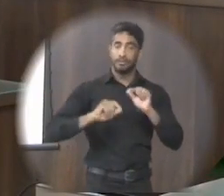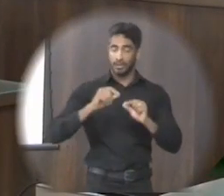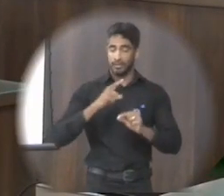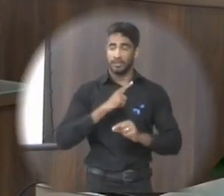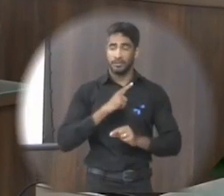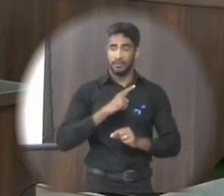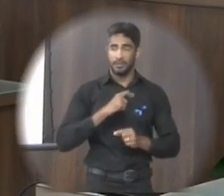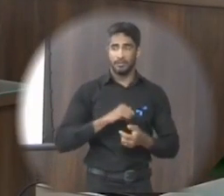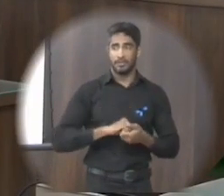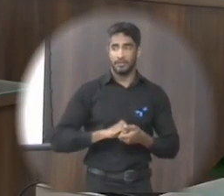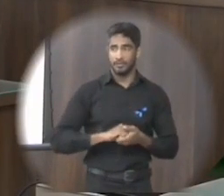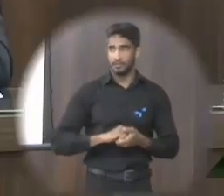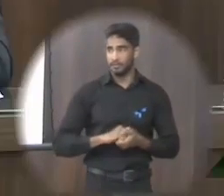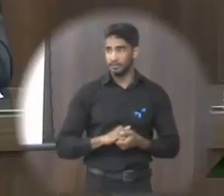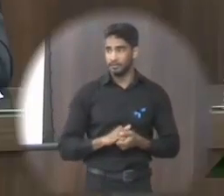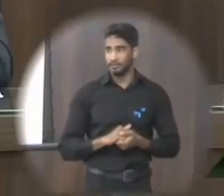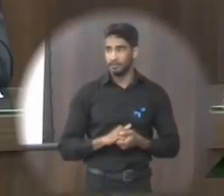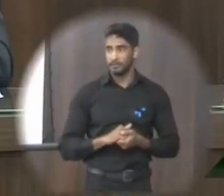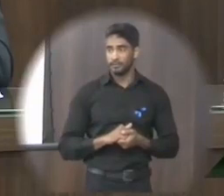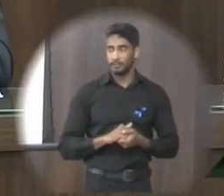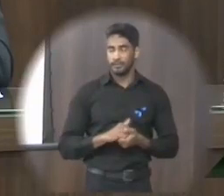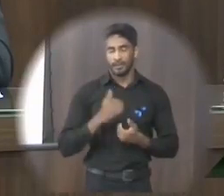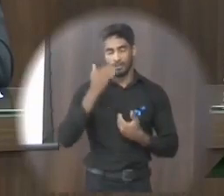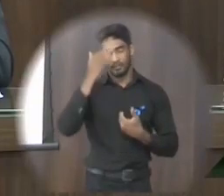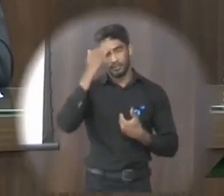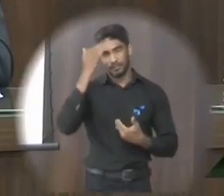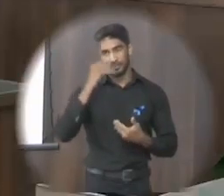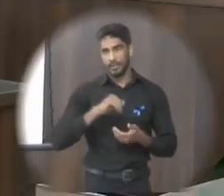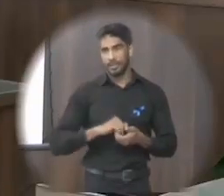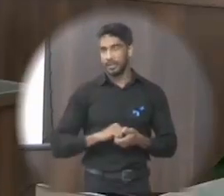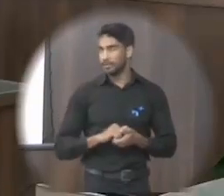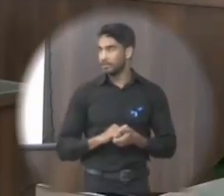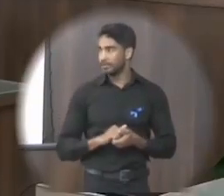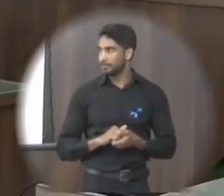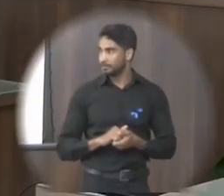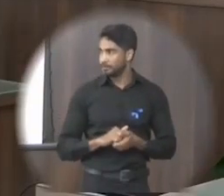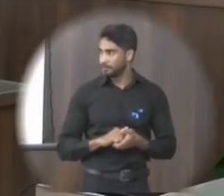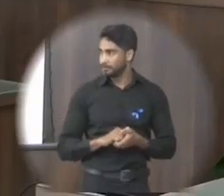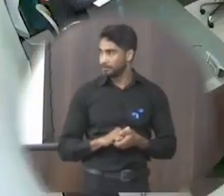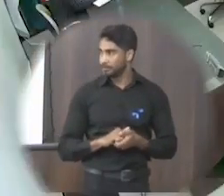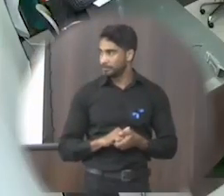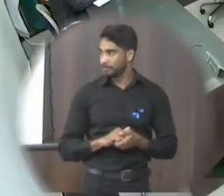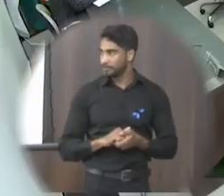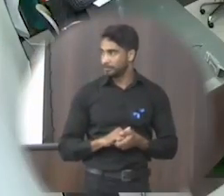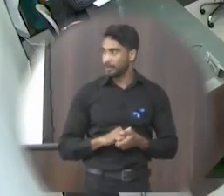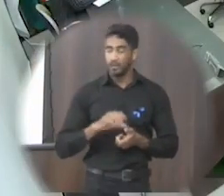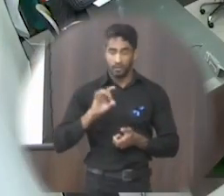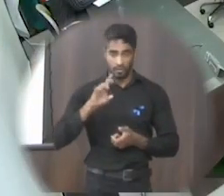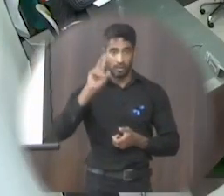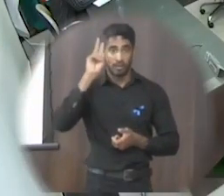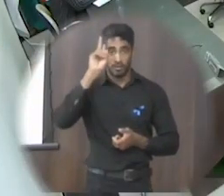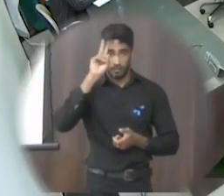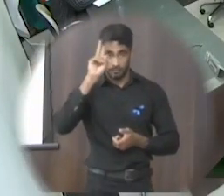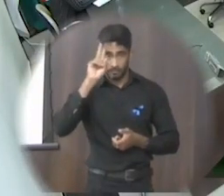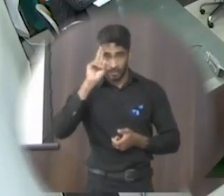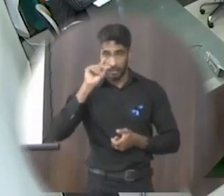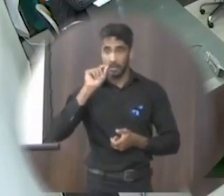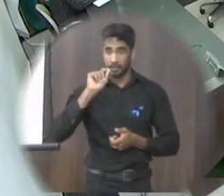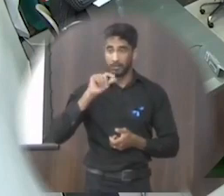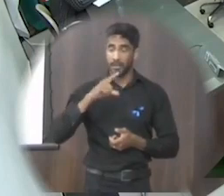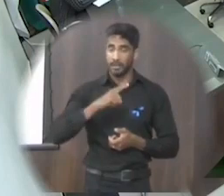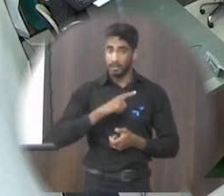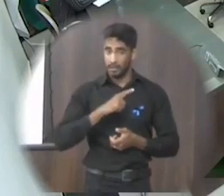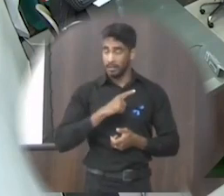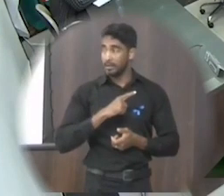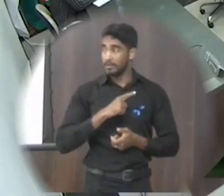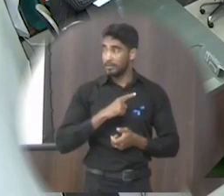tivemos. Muito obrigado, senhor presidente. Questão de ordem aqui, presidente. Só para lembrar que tem coisas que vêm lá de